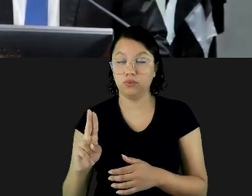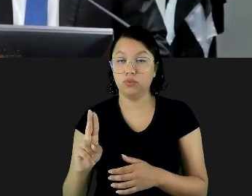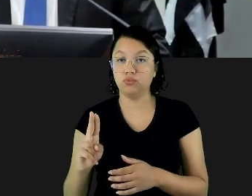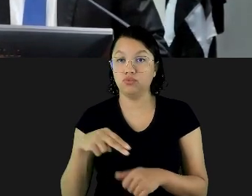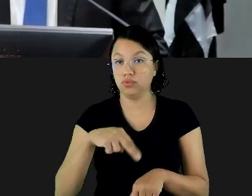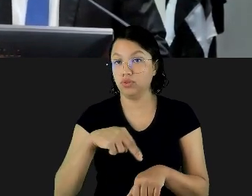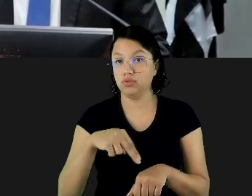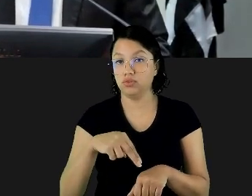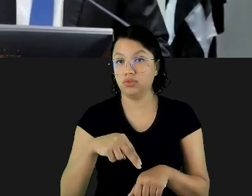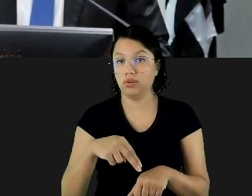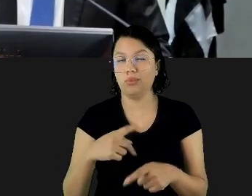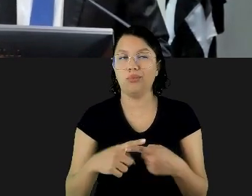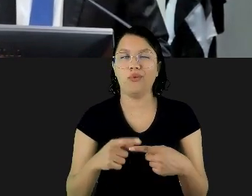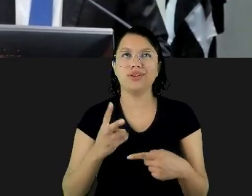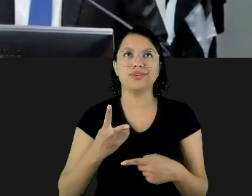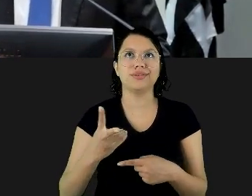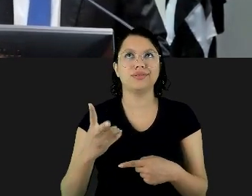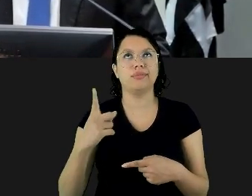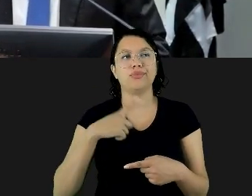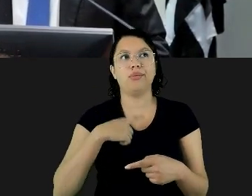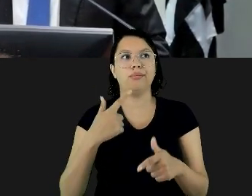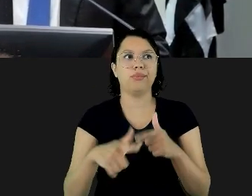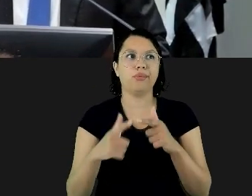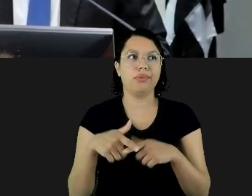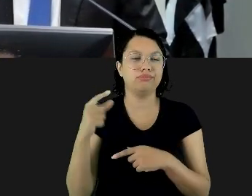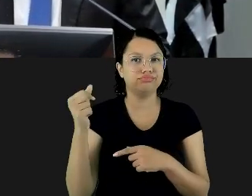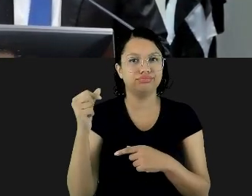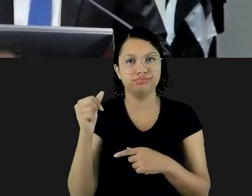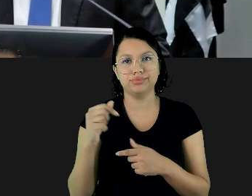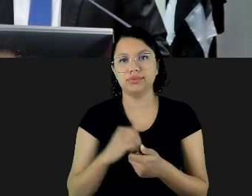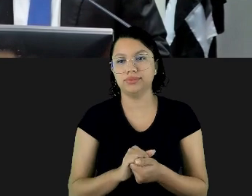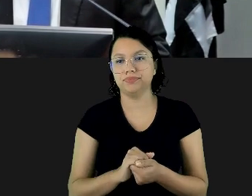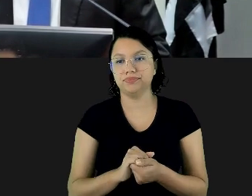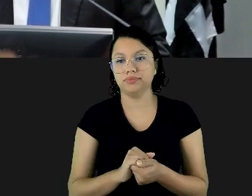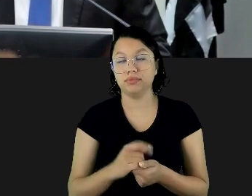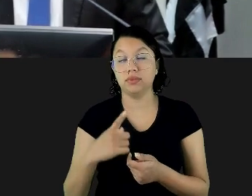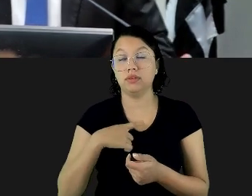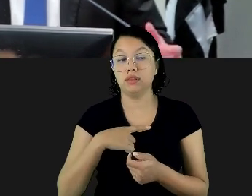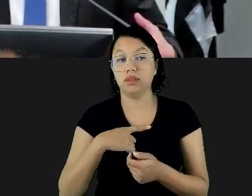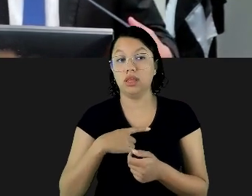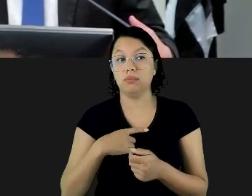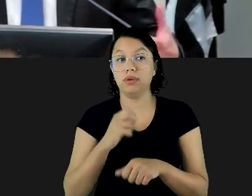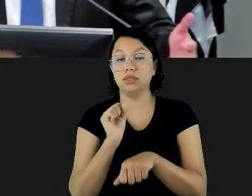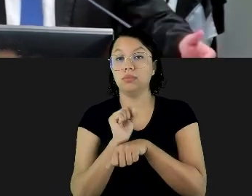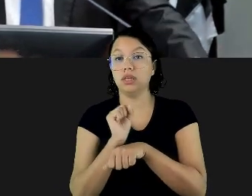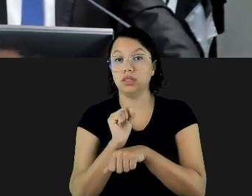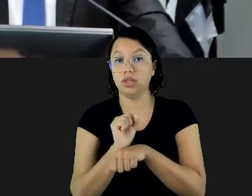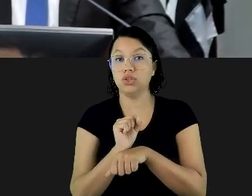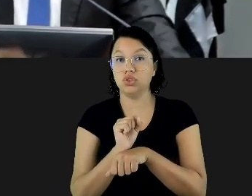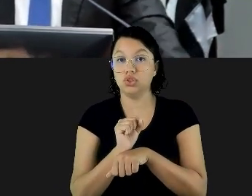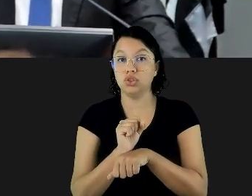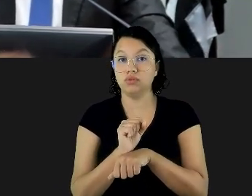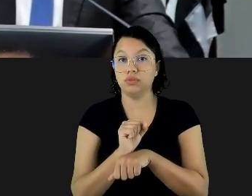E há uma previsão dos fins de tudo isso em abril de 2025.